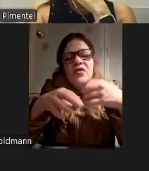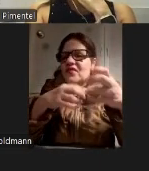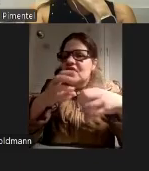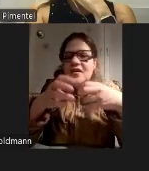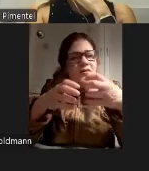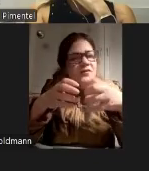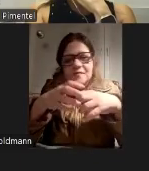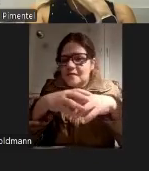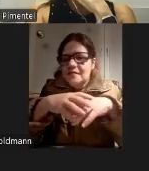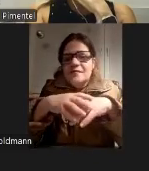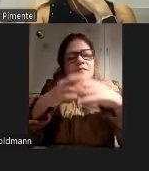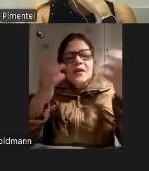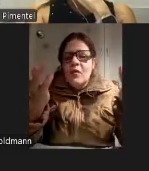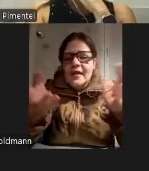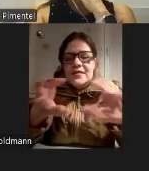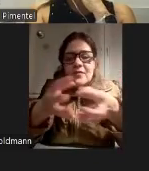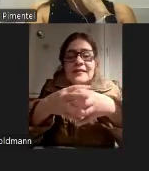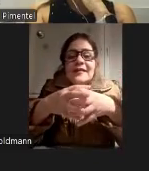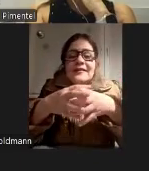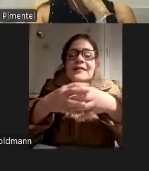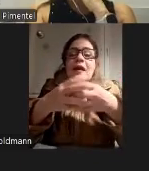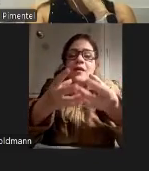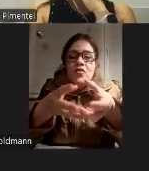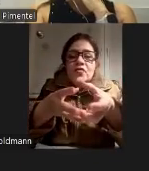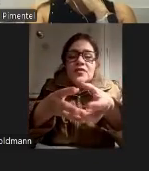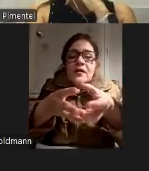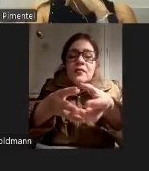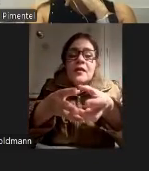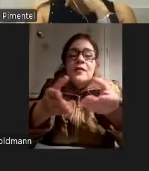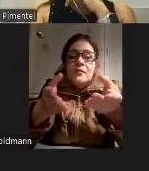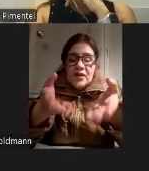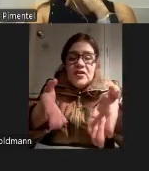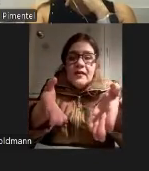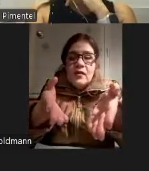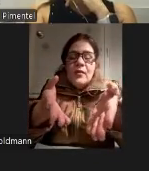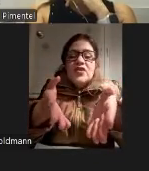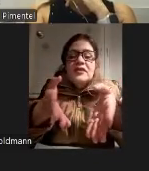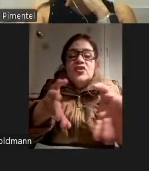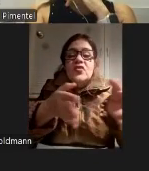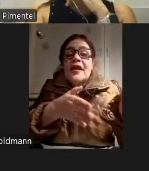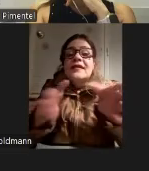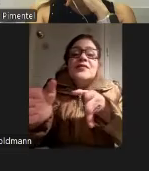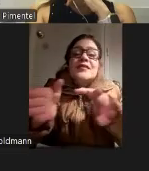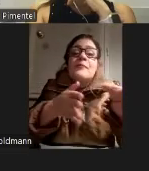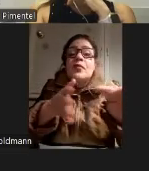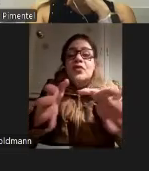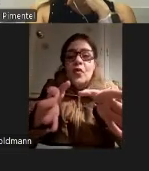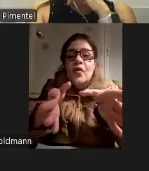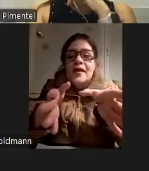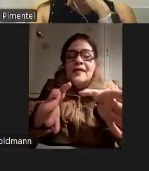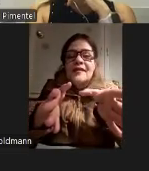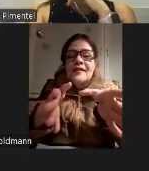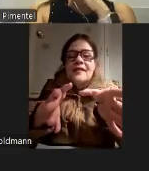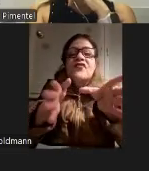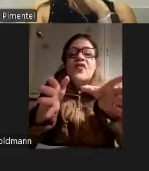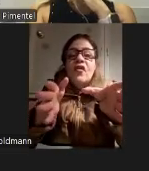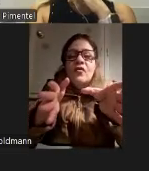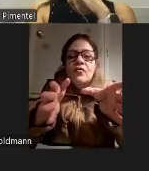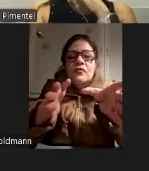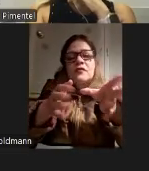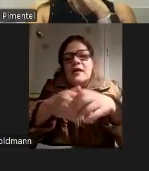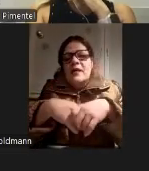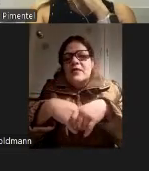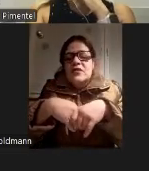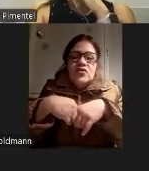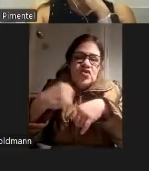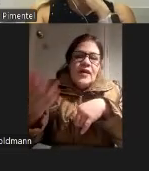se modificam e começam a tentar dar uma solução, mas, como a gente diz, quando a gente não sabe para onde correr,